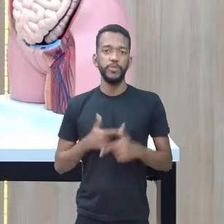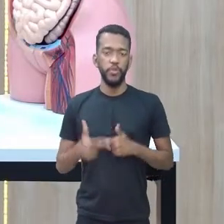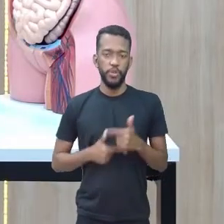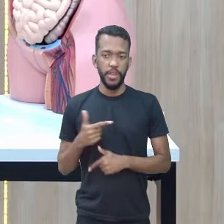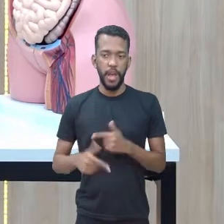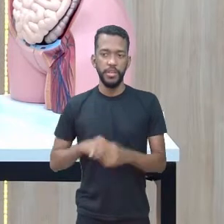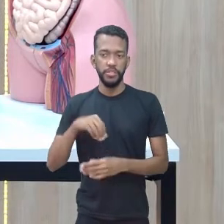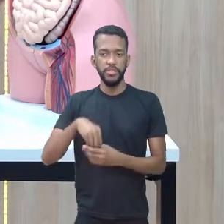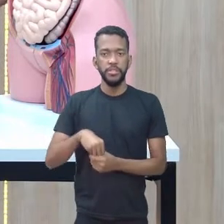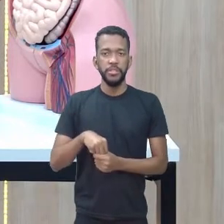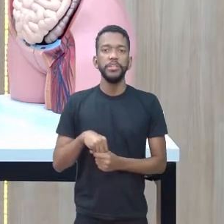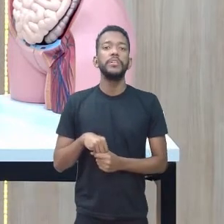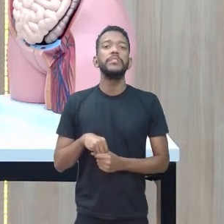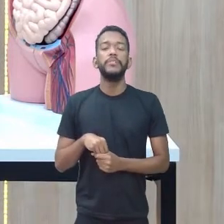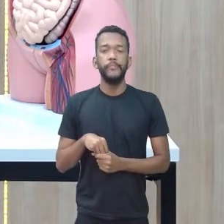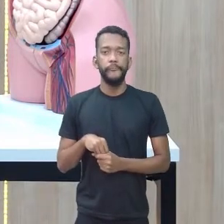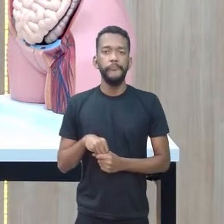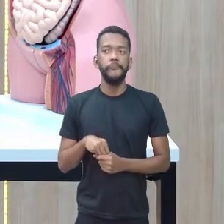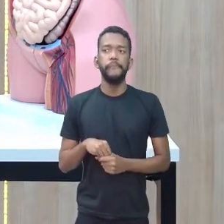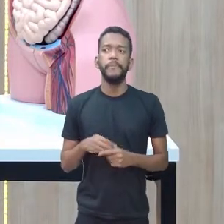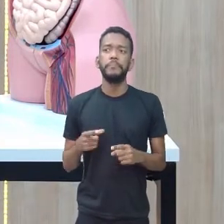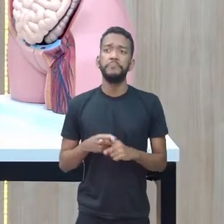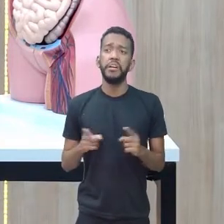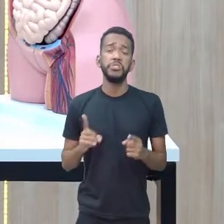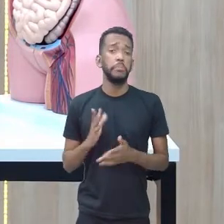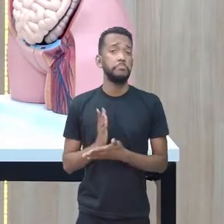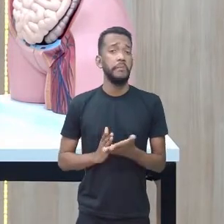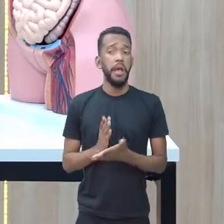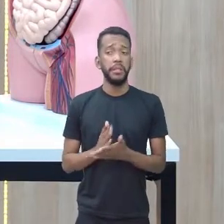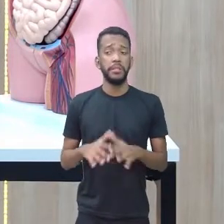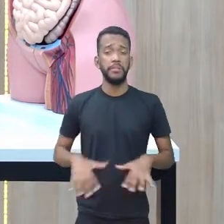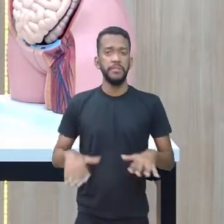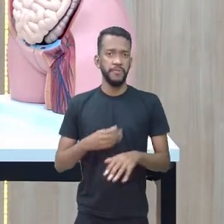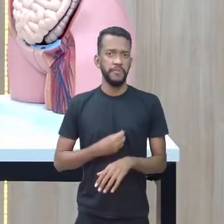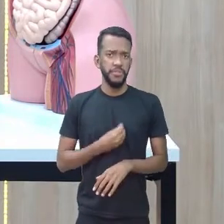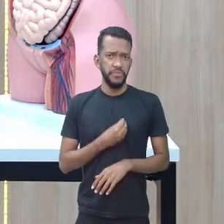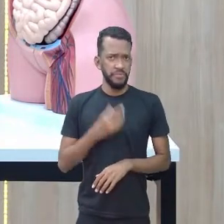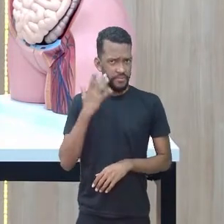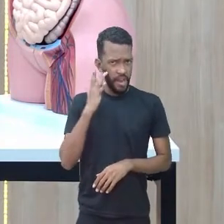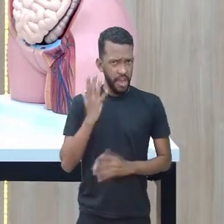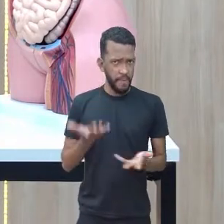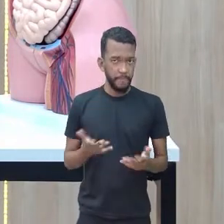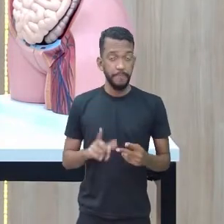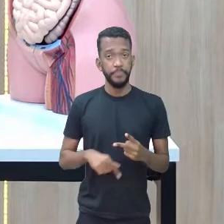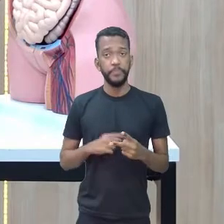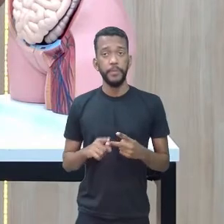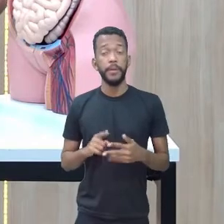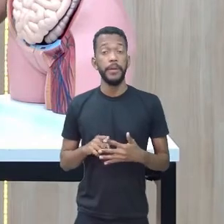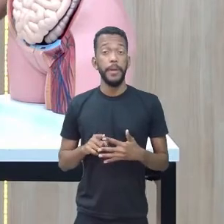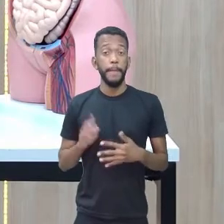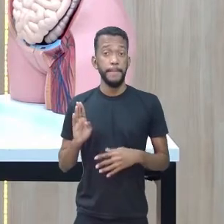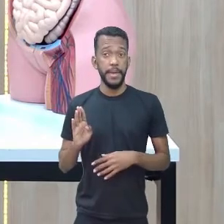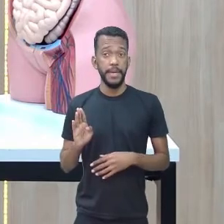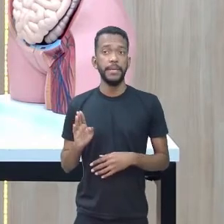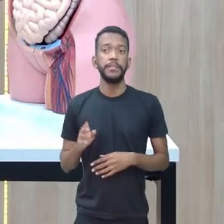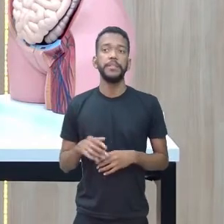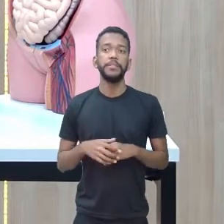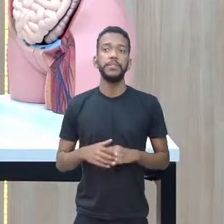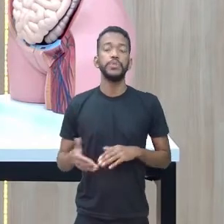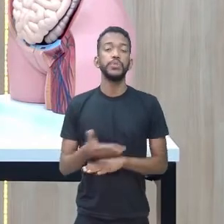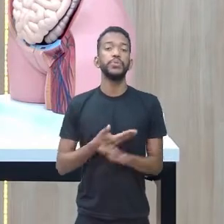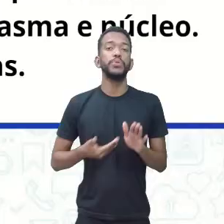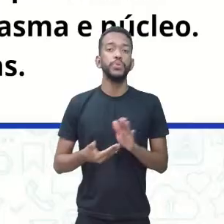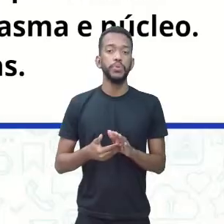funcionam, elas têm função, só que é de parte de seres vivos. Será que é essa? A letra B diz o seguinte: todos